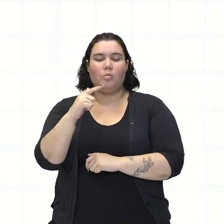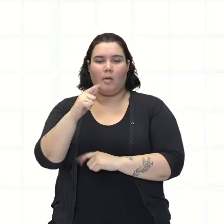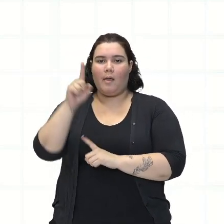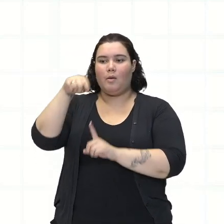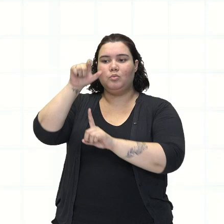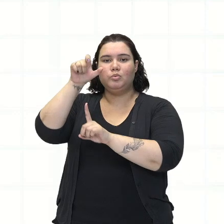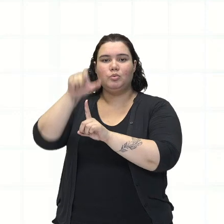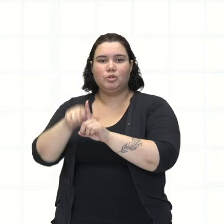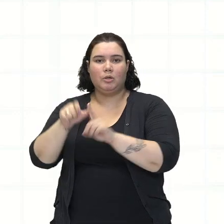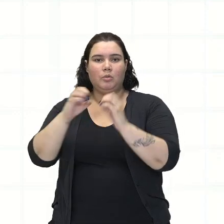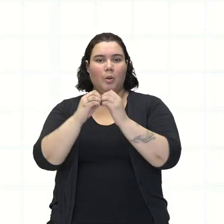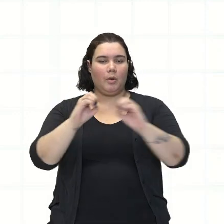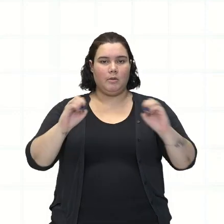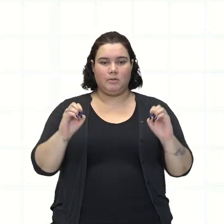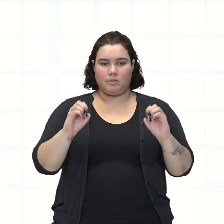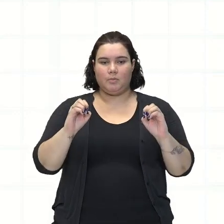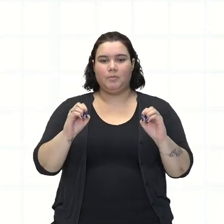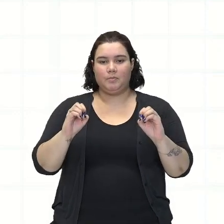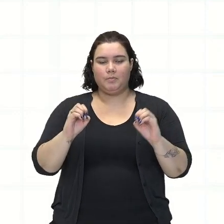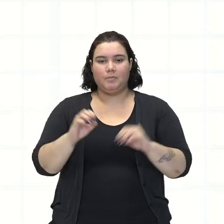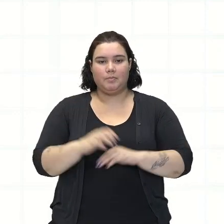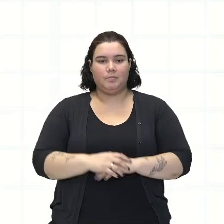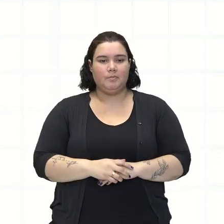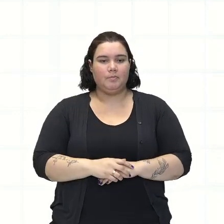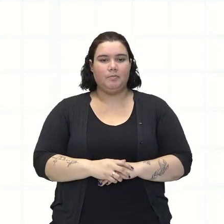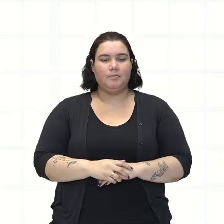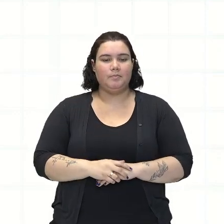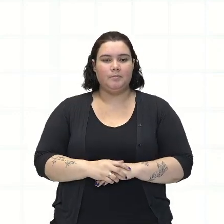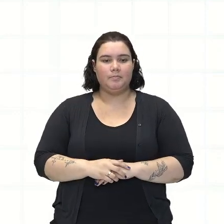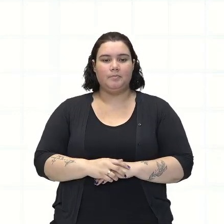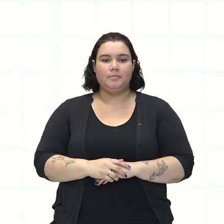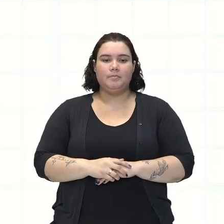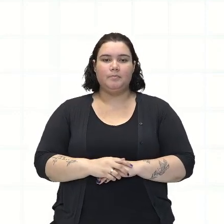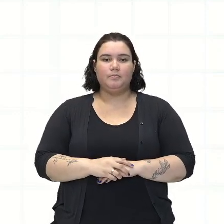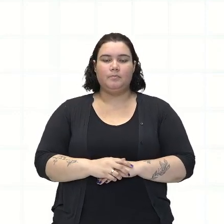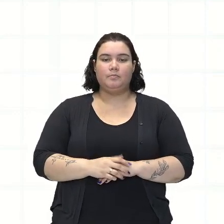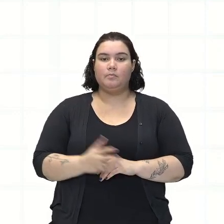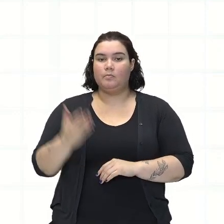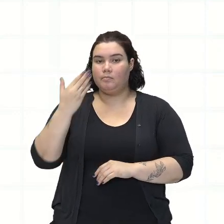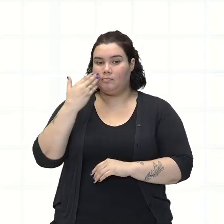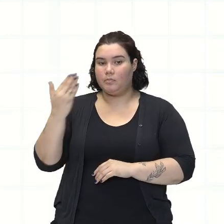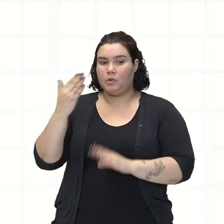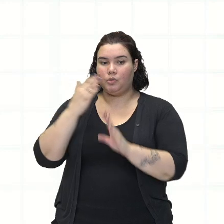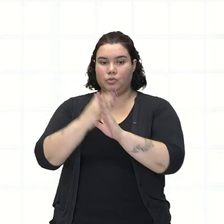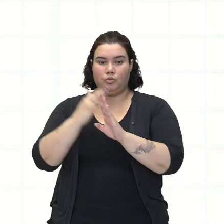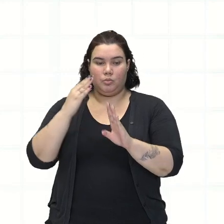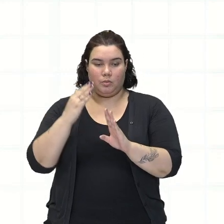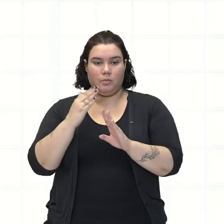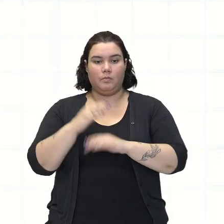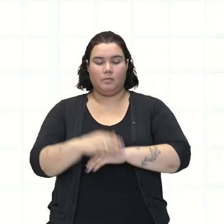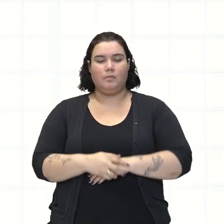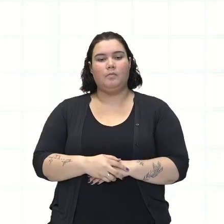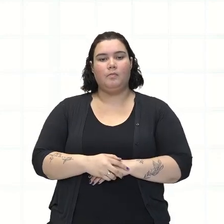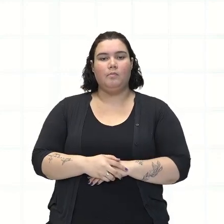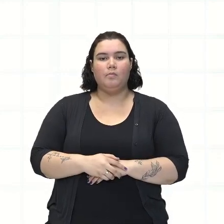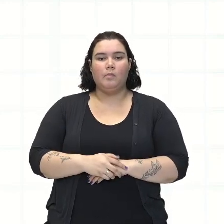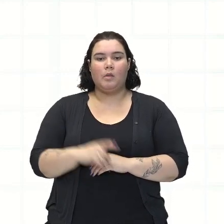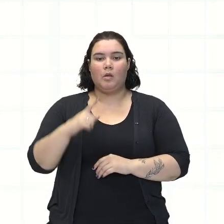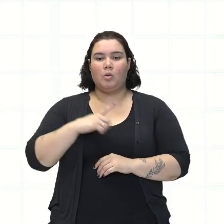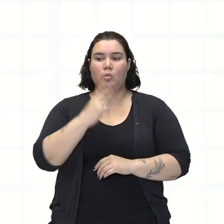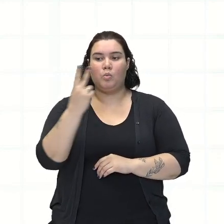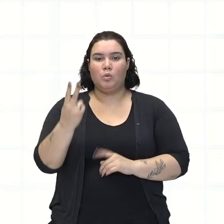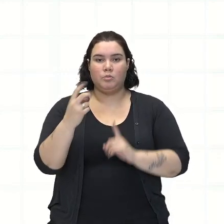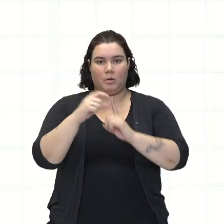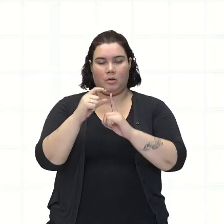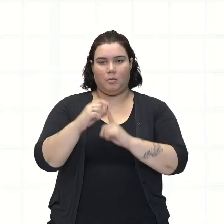Se o sol é quem brilha, nós temos aqui o nosso sujeito. Identifiquei o sujeito. Eu tenho duas palavras que compõem ele, o e